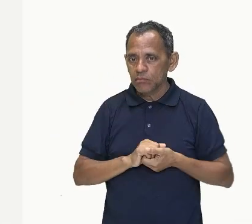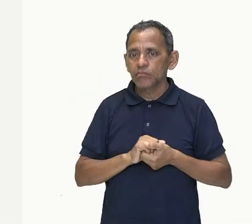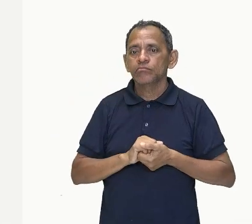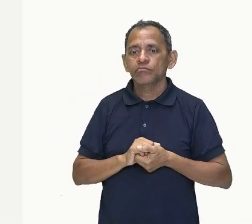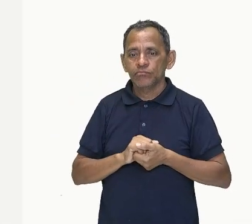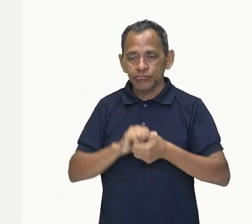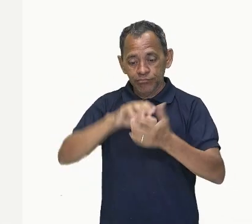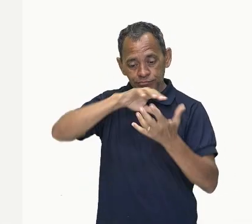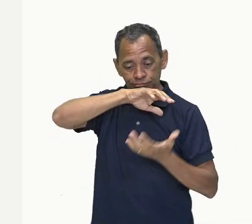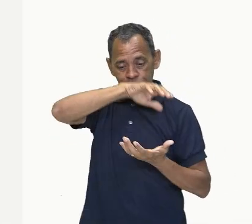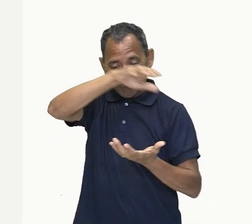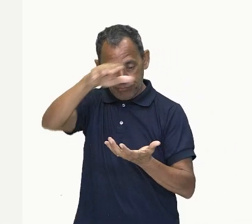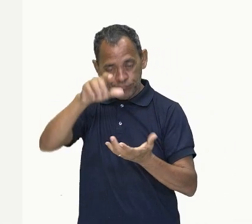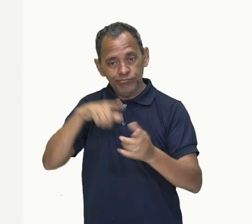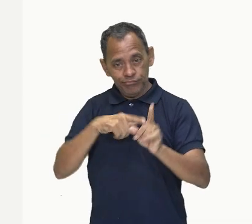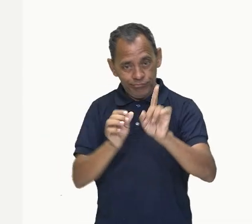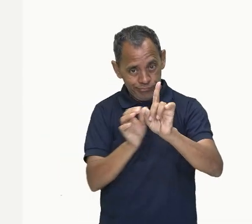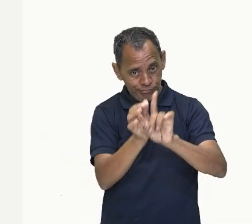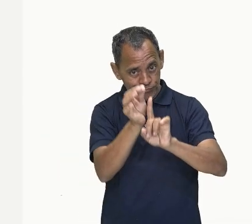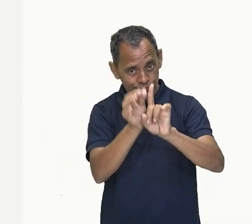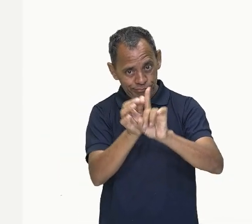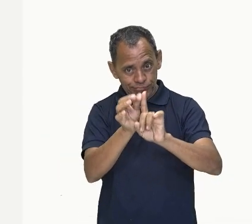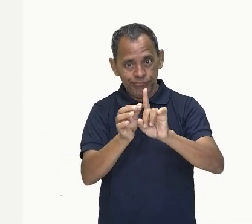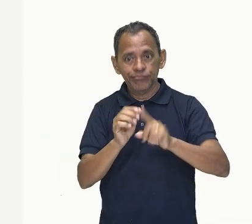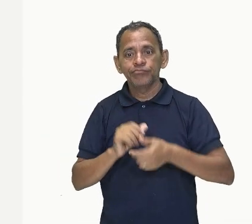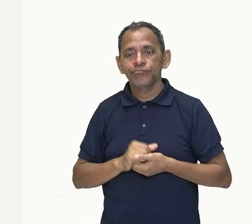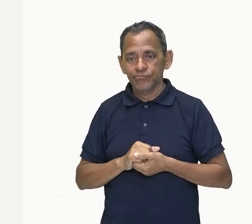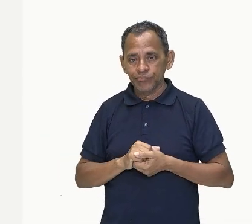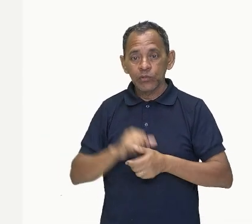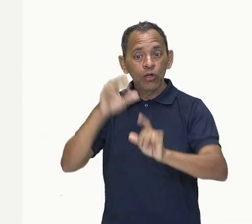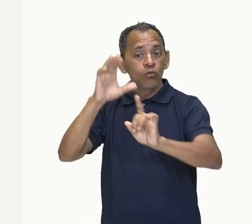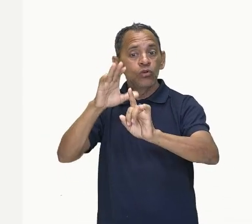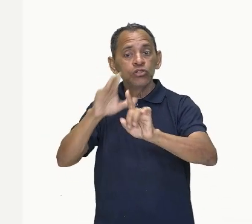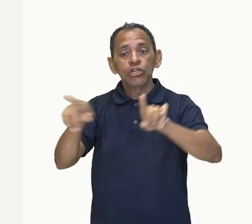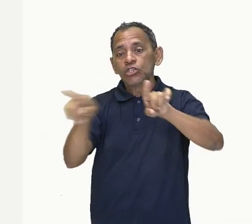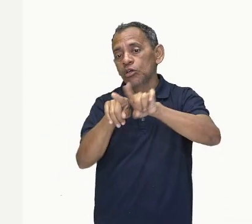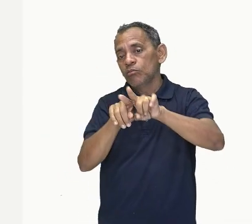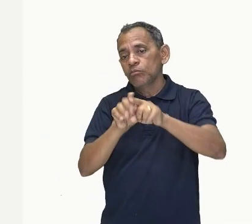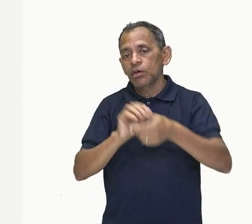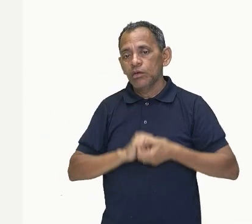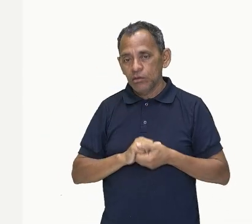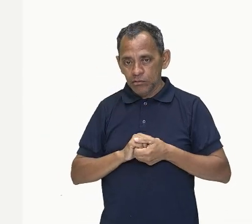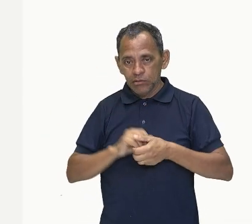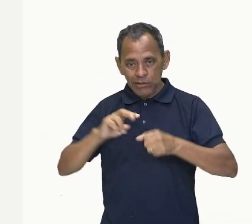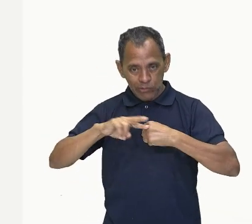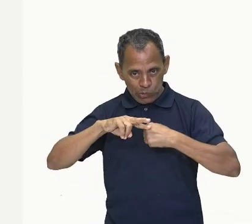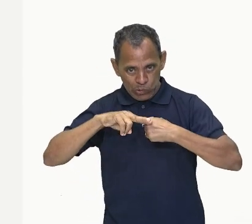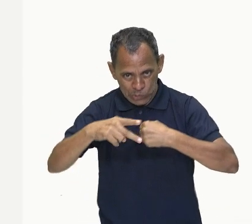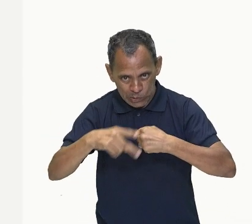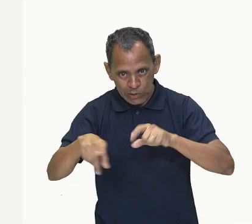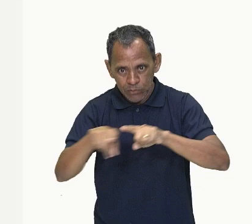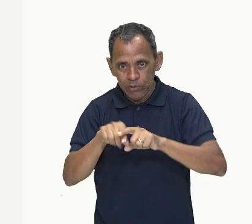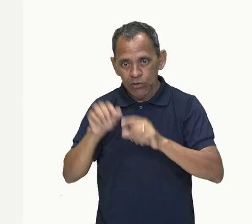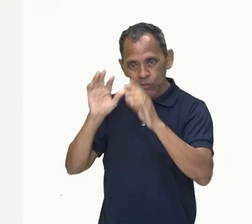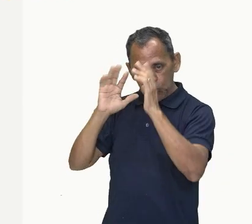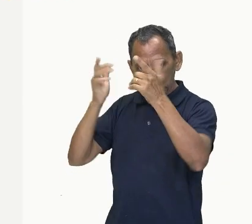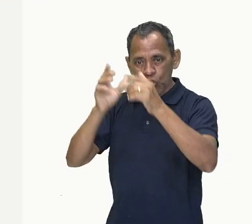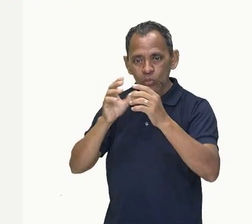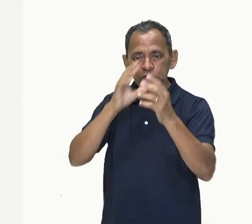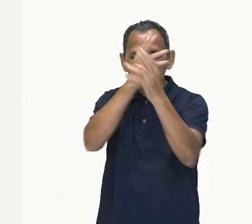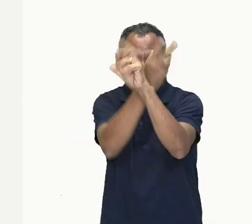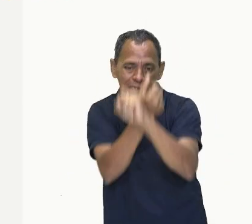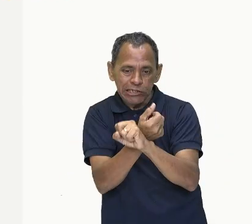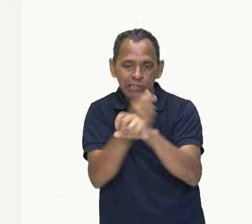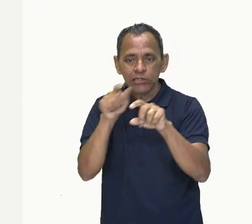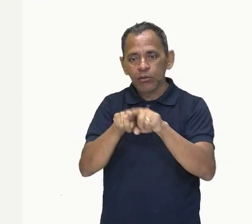global provoca as mudanças climáticas. Essas mudanças climáticas provocam a ocorrência de fenômenos extremos, como secas severas, cheias